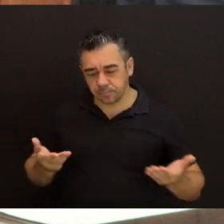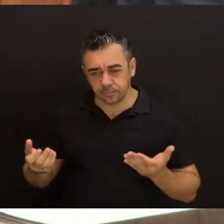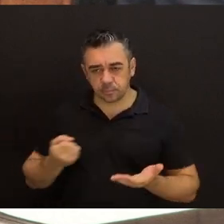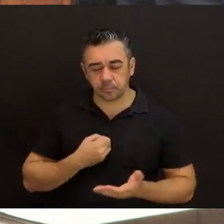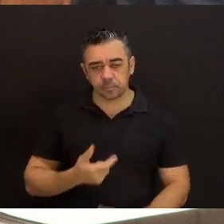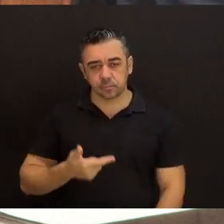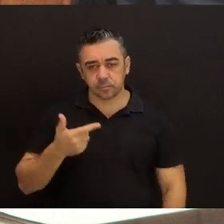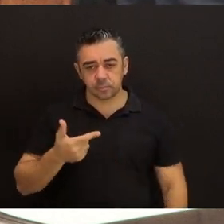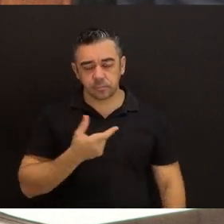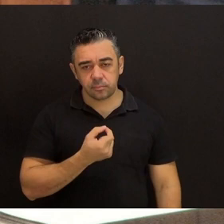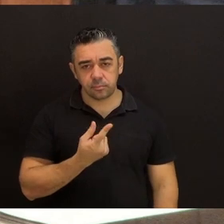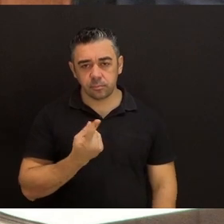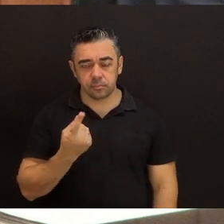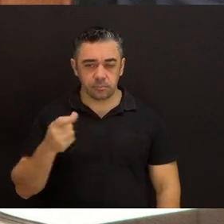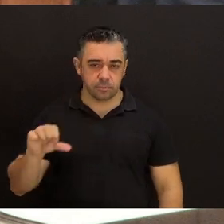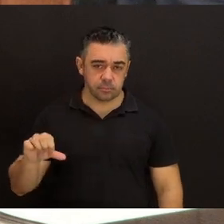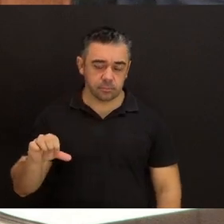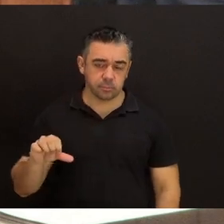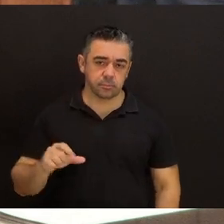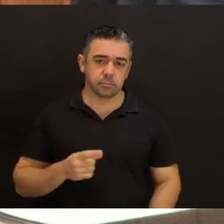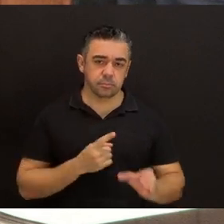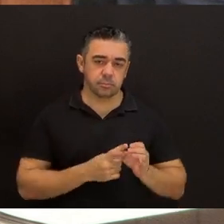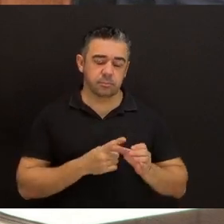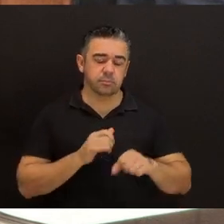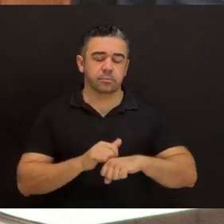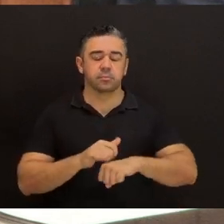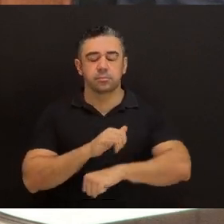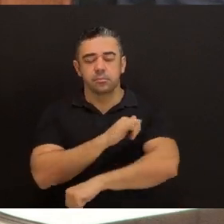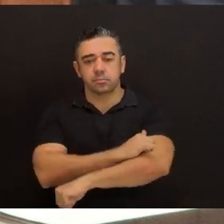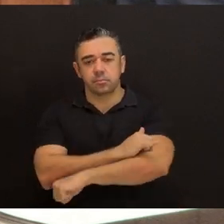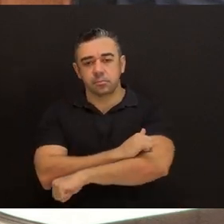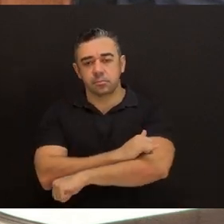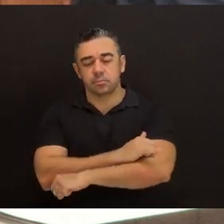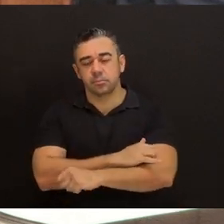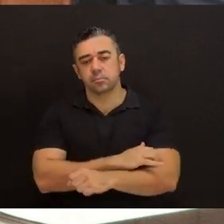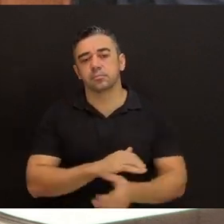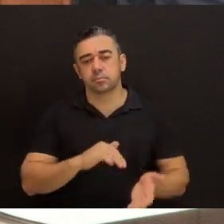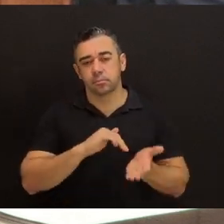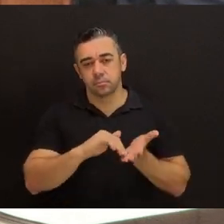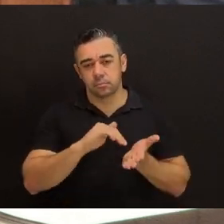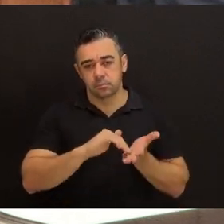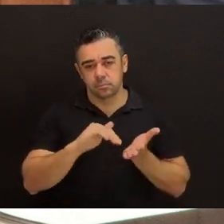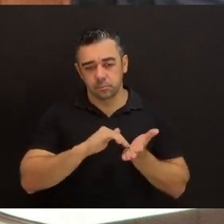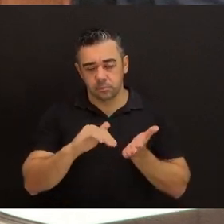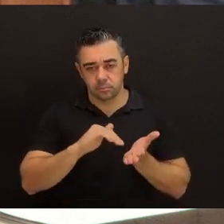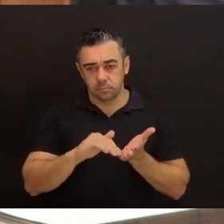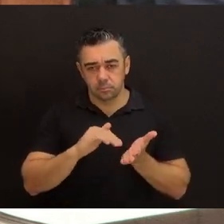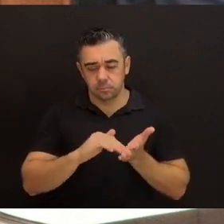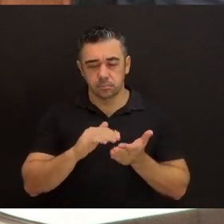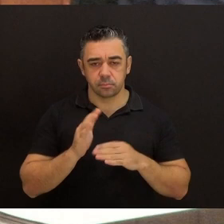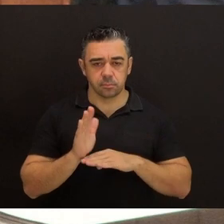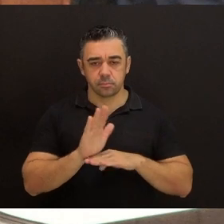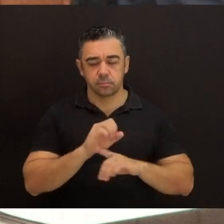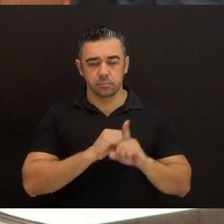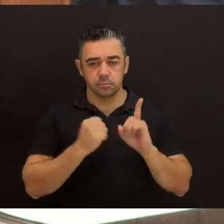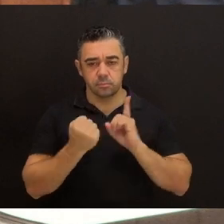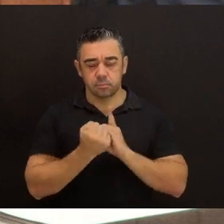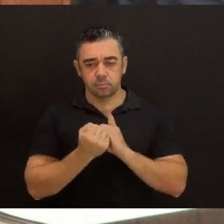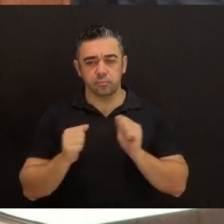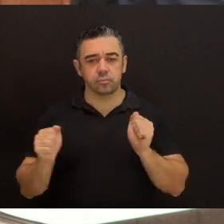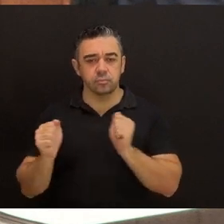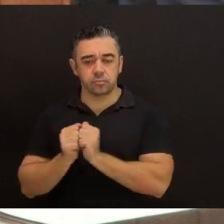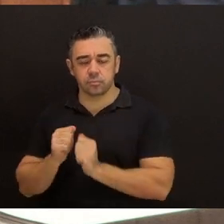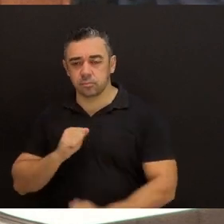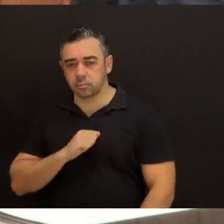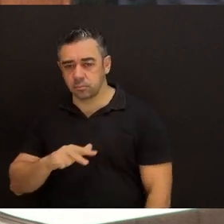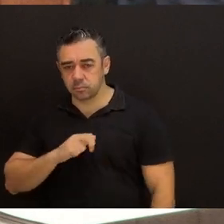2019 que entra e se celebram o município de São José dos Pinhais através da Secretaria Municipal de assistência social e a universidade livre para